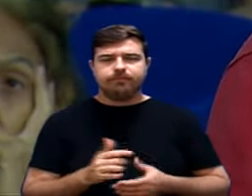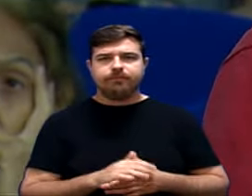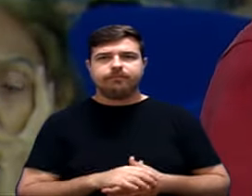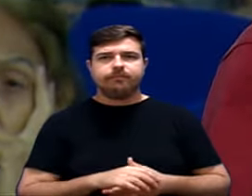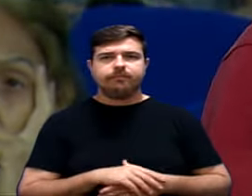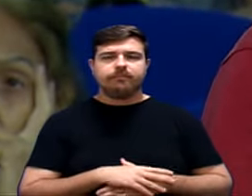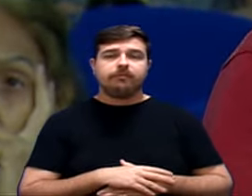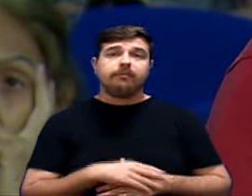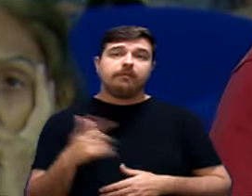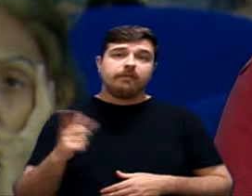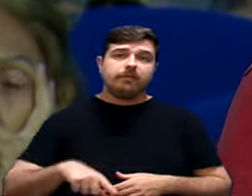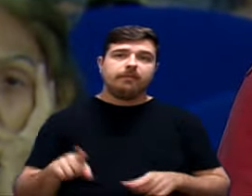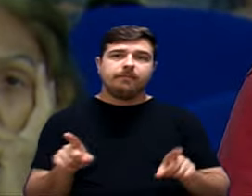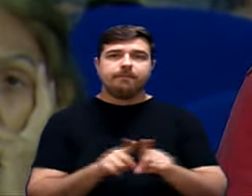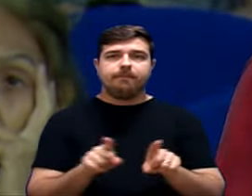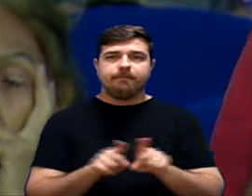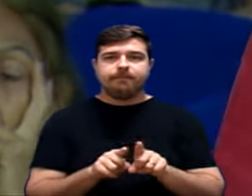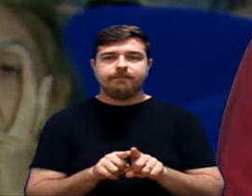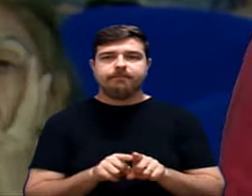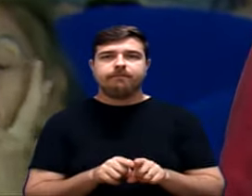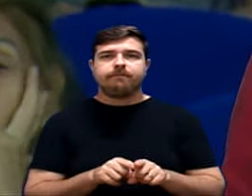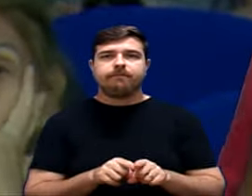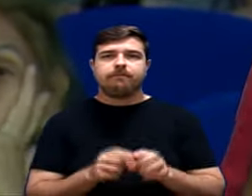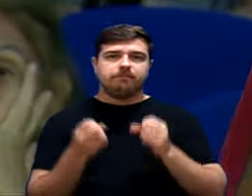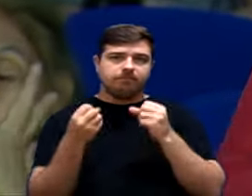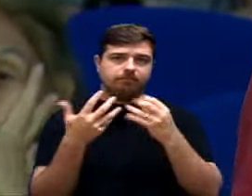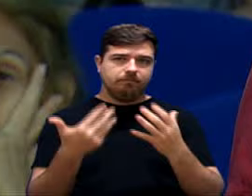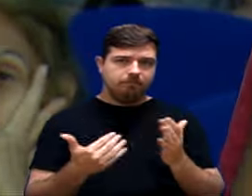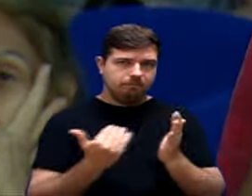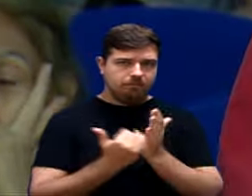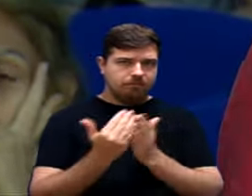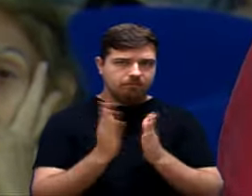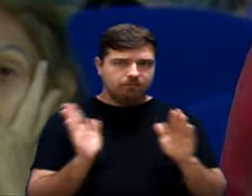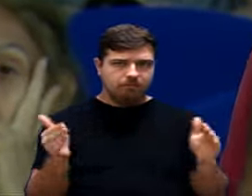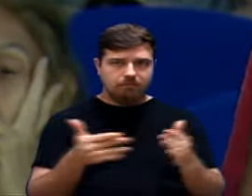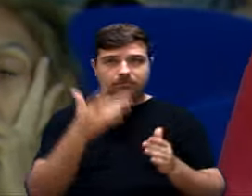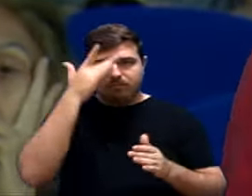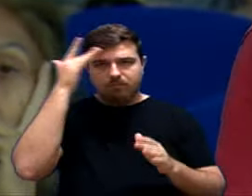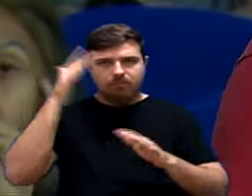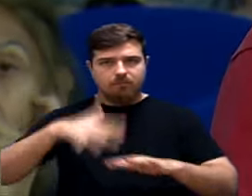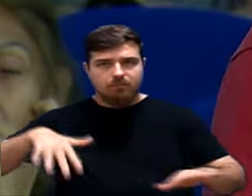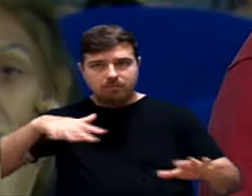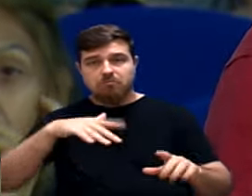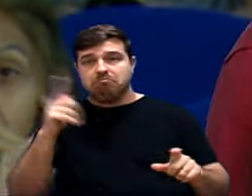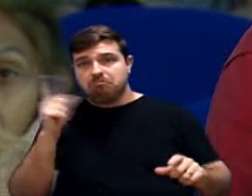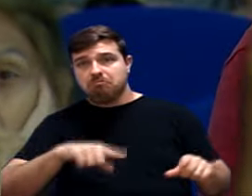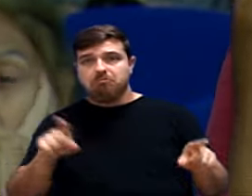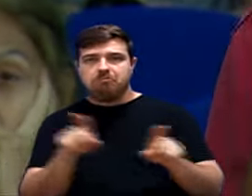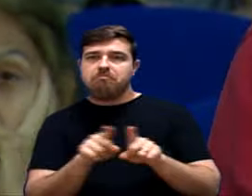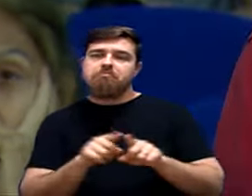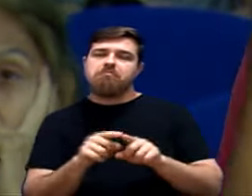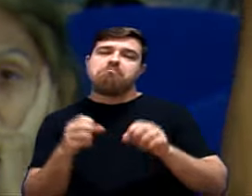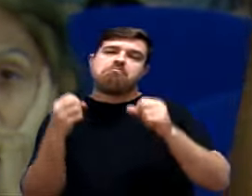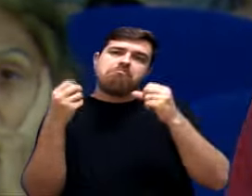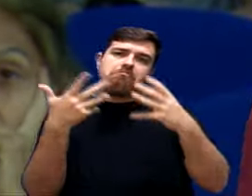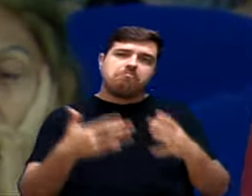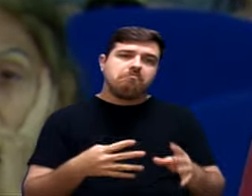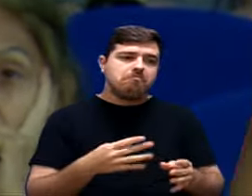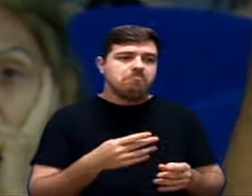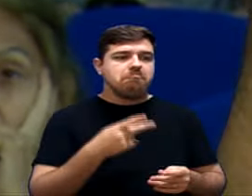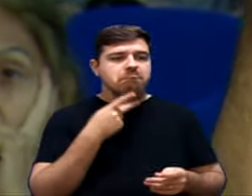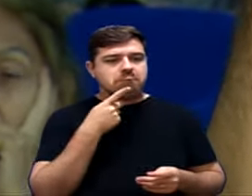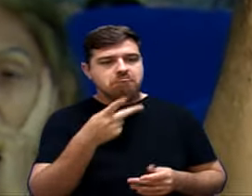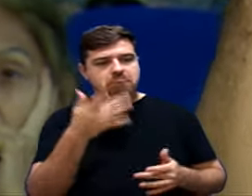comentado eu queria também fazer um um comentário Mais especificamente para população acho que é importante quando a gente ter essa oportunidade falar com quem tá